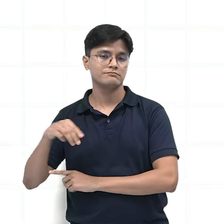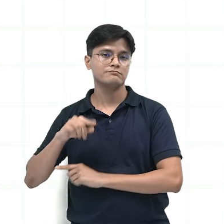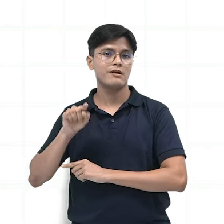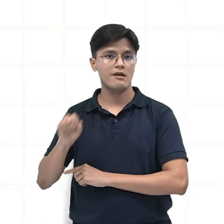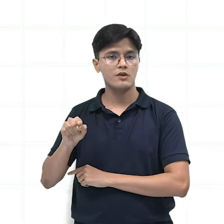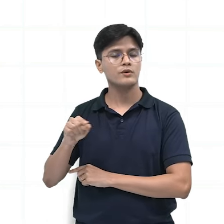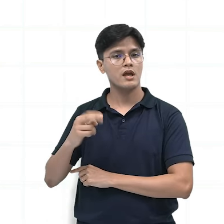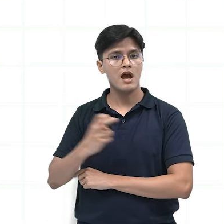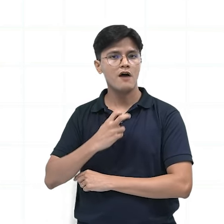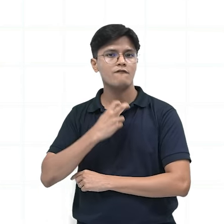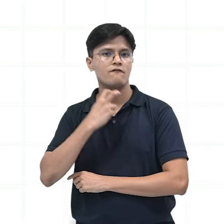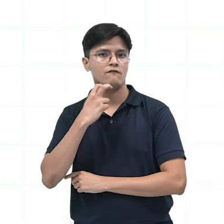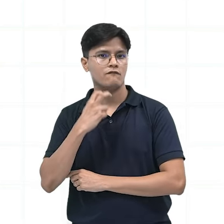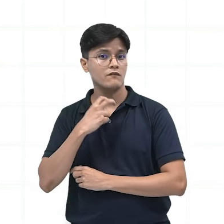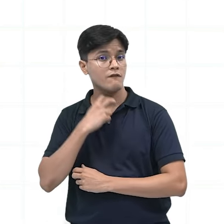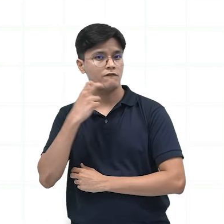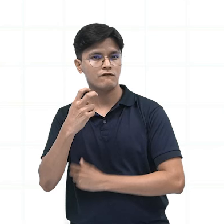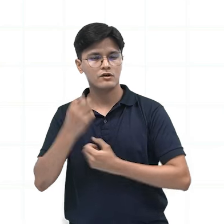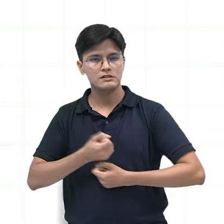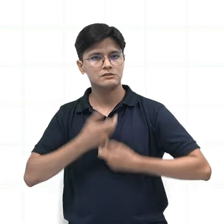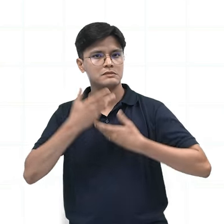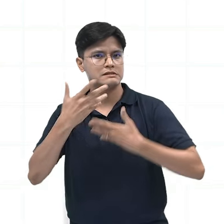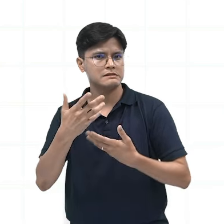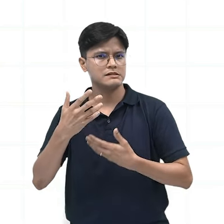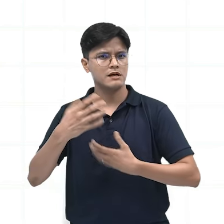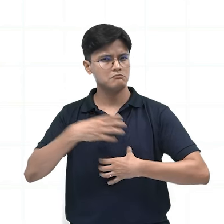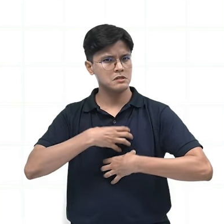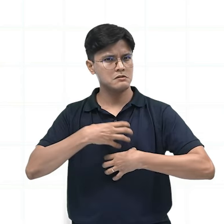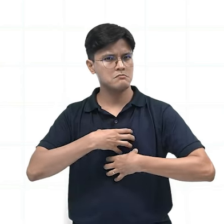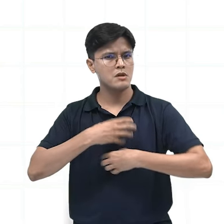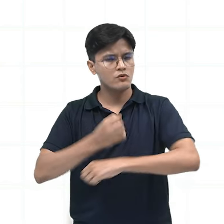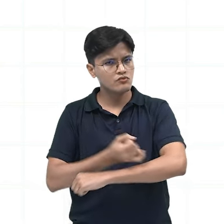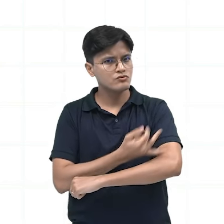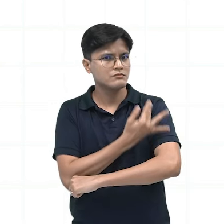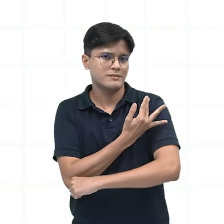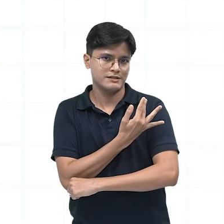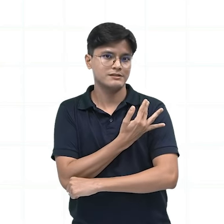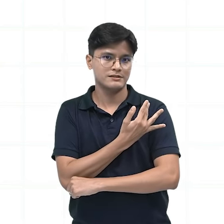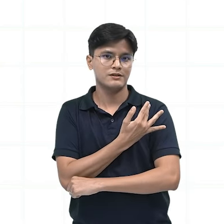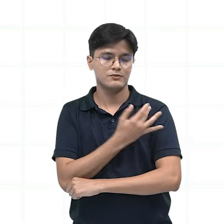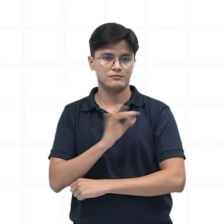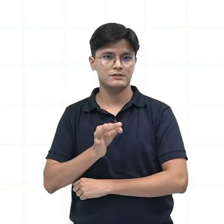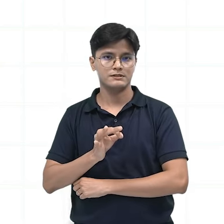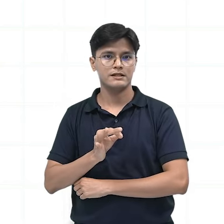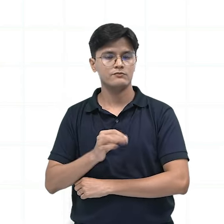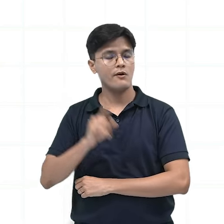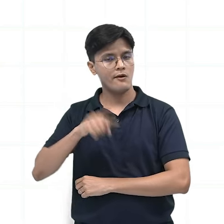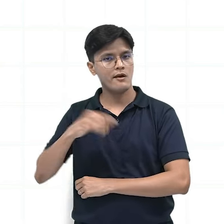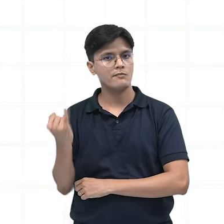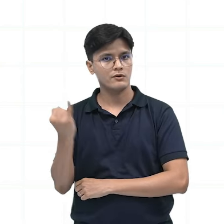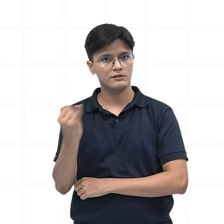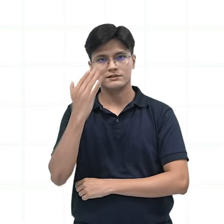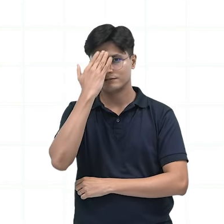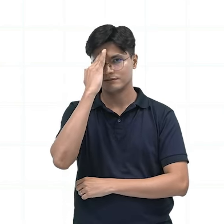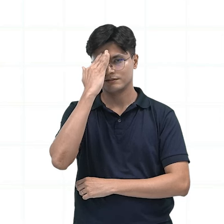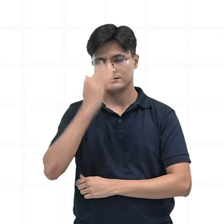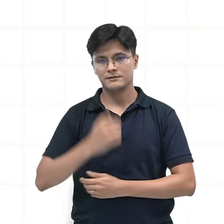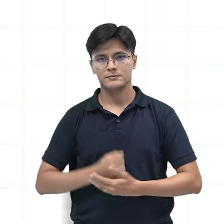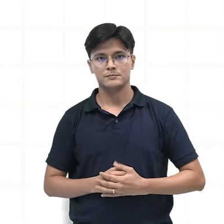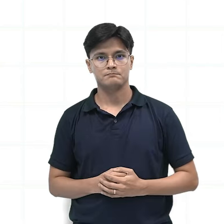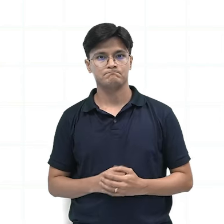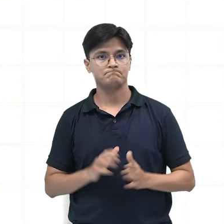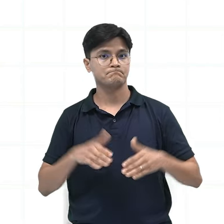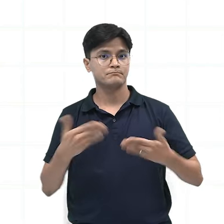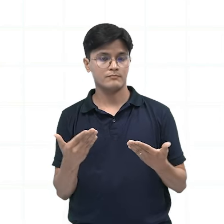os sentimentos no poema. Isso aqui é importante você entender. Então, no poema que